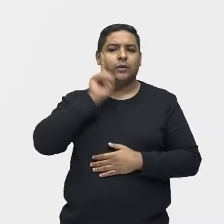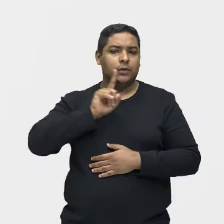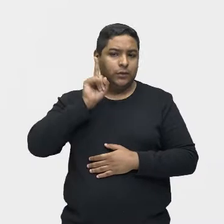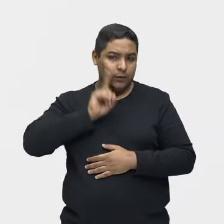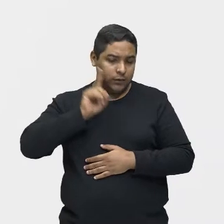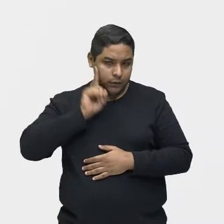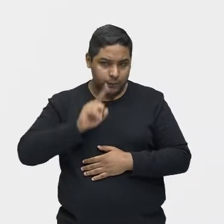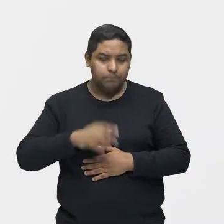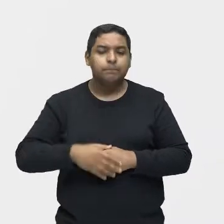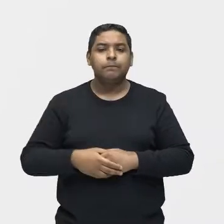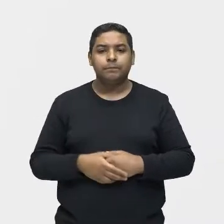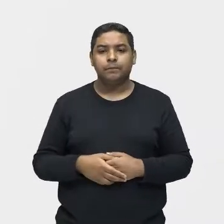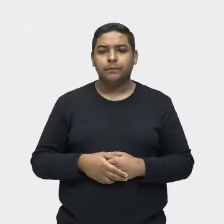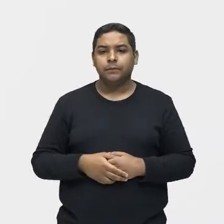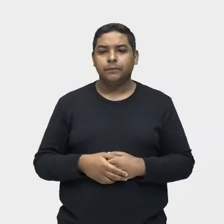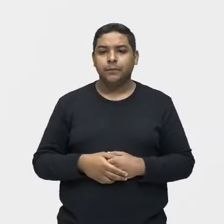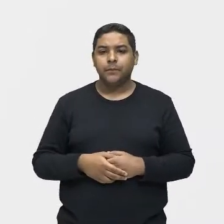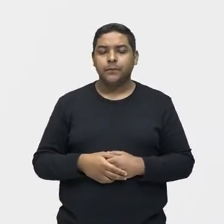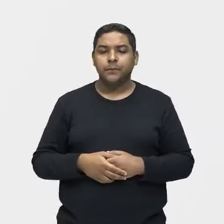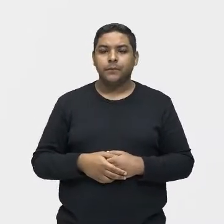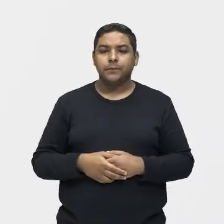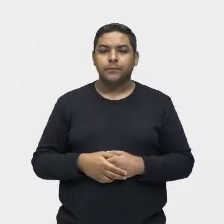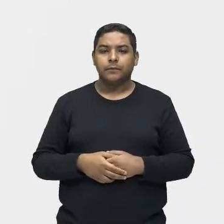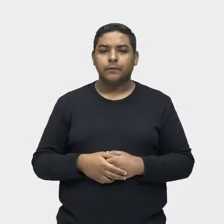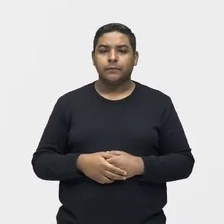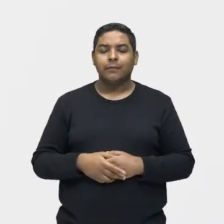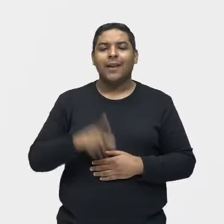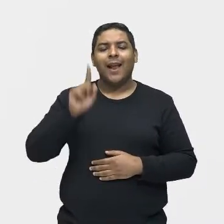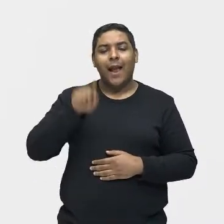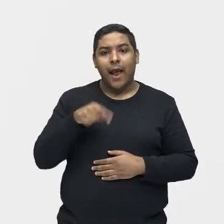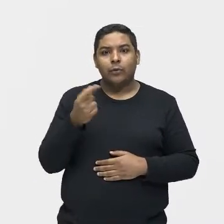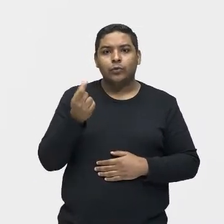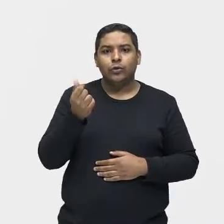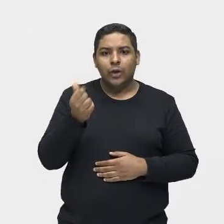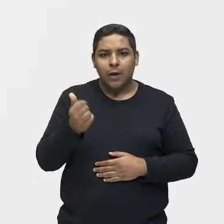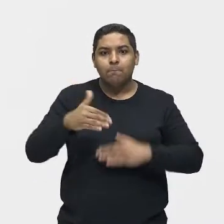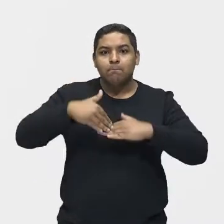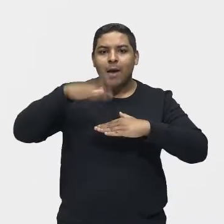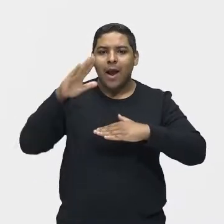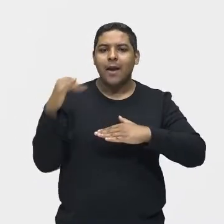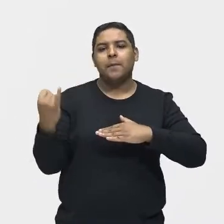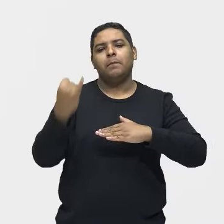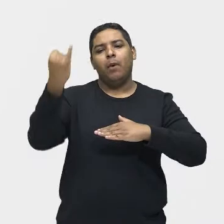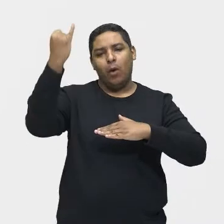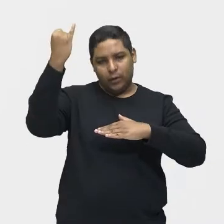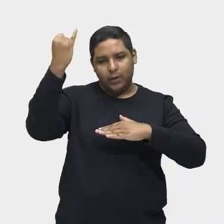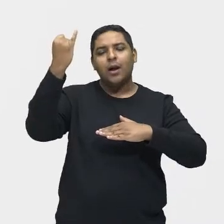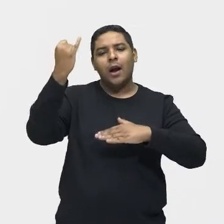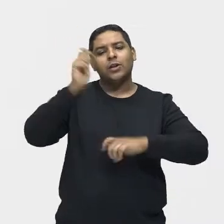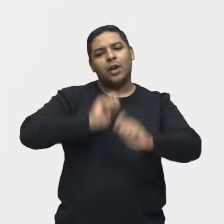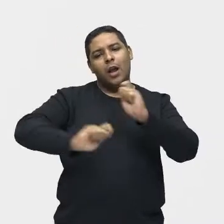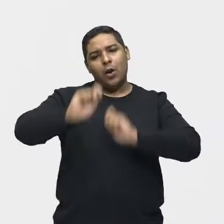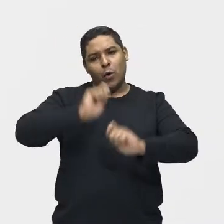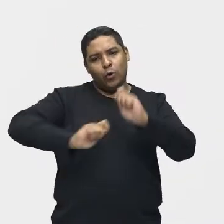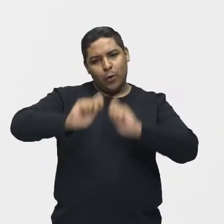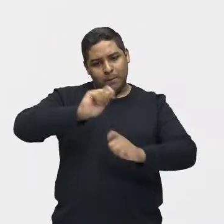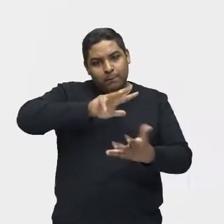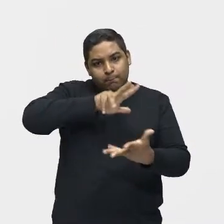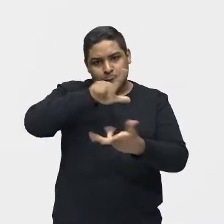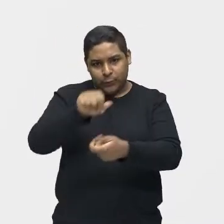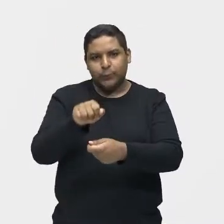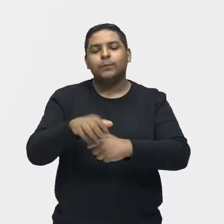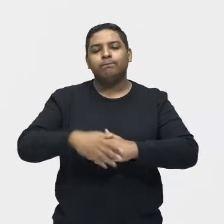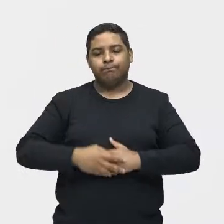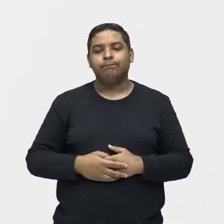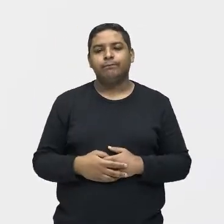dólar estadunidense, que vai ser uma das moedas mais importantes da economia mundial. A